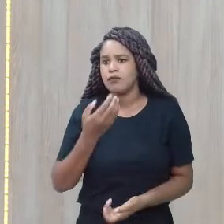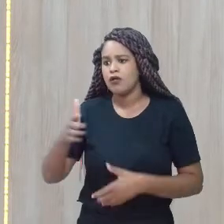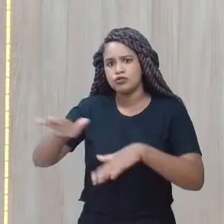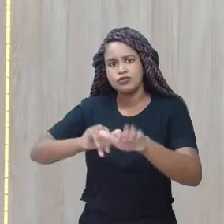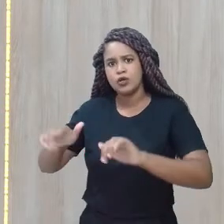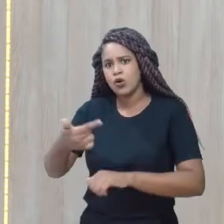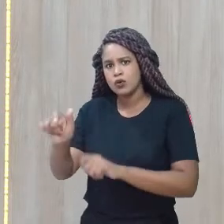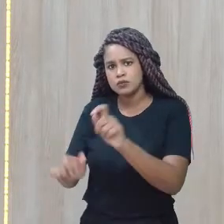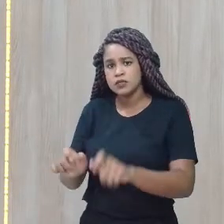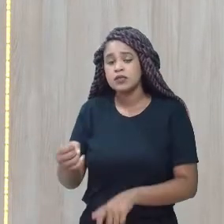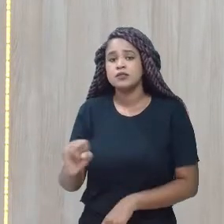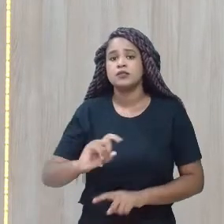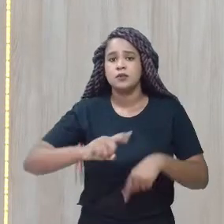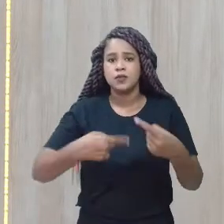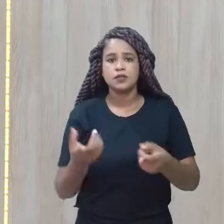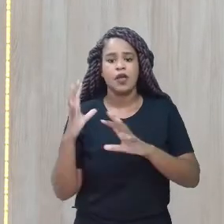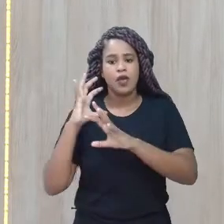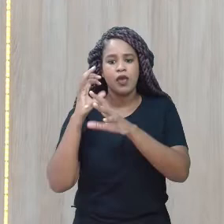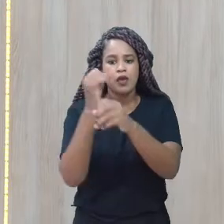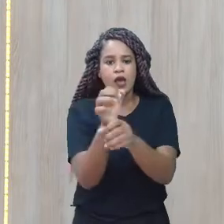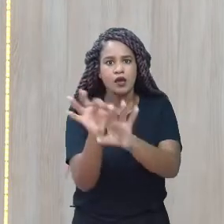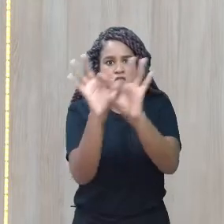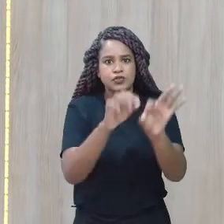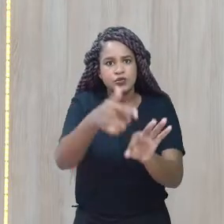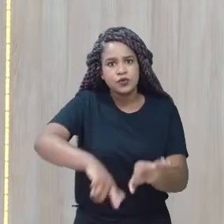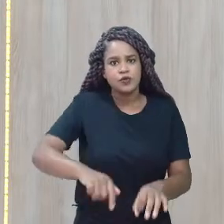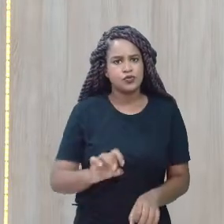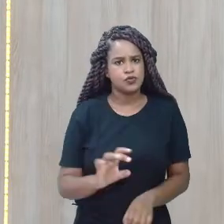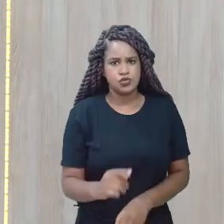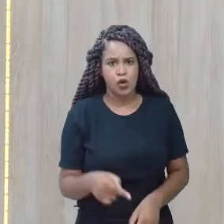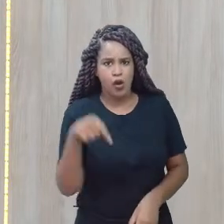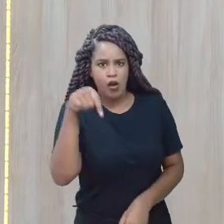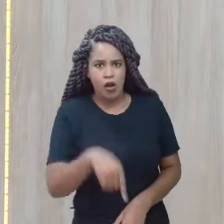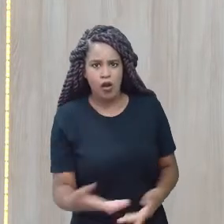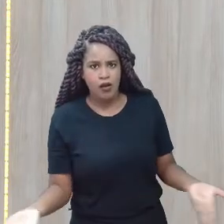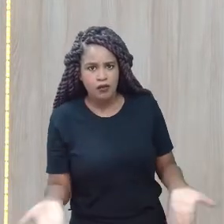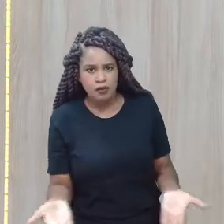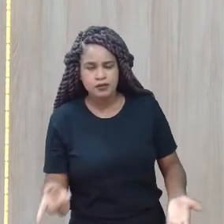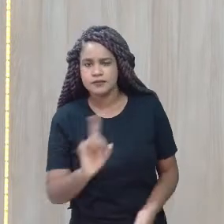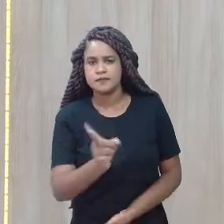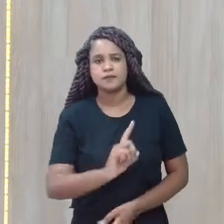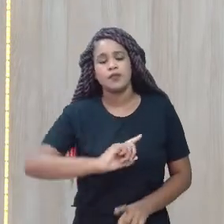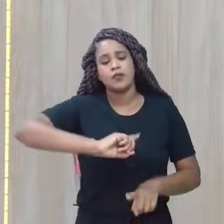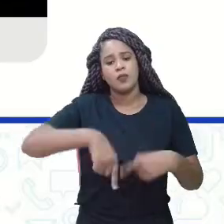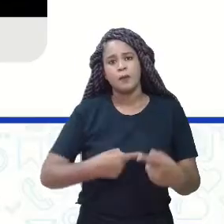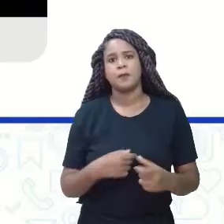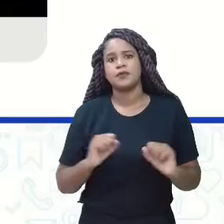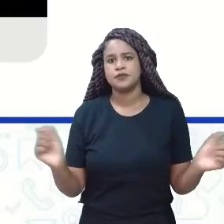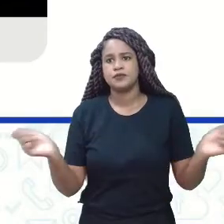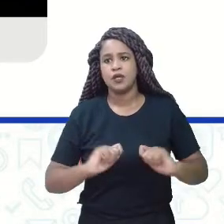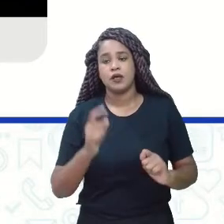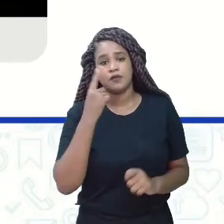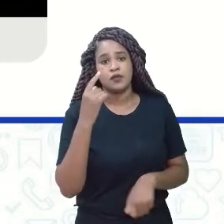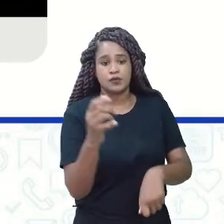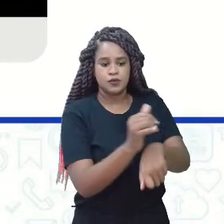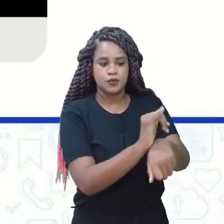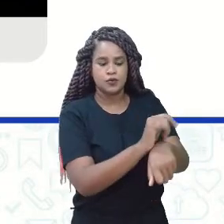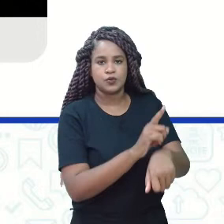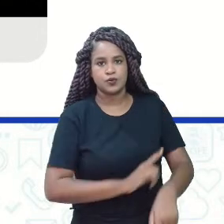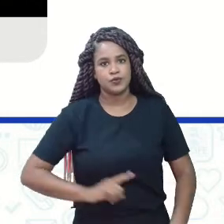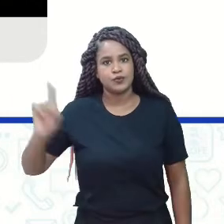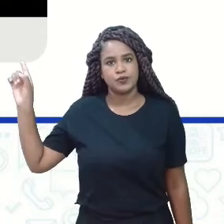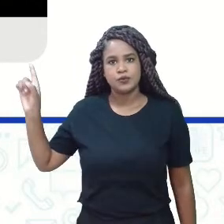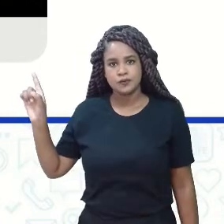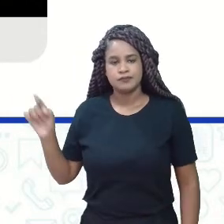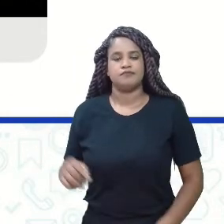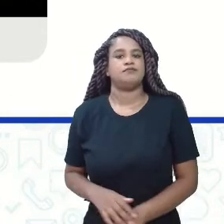algum momento quiser revisar as aulas, não só essa, gente, mas as outras, você pode acessar o nosso canal do YouTube, eu tá com essa carinha agora. A